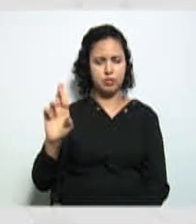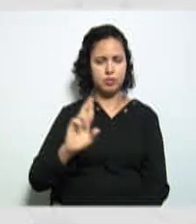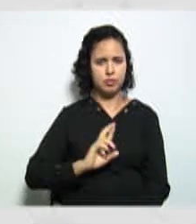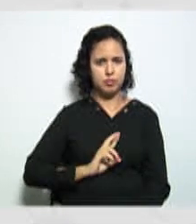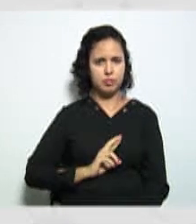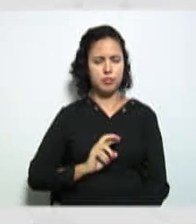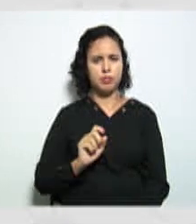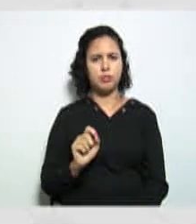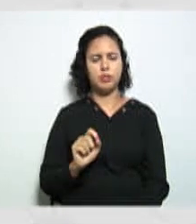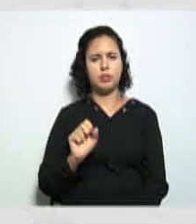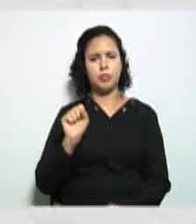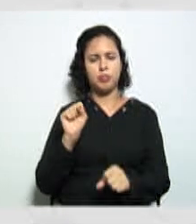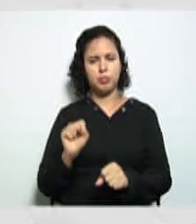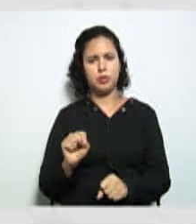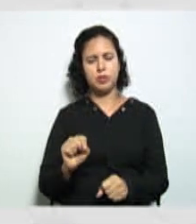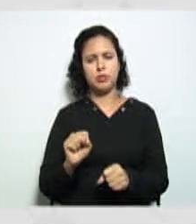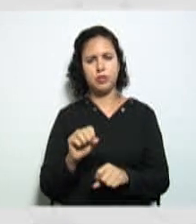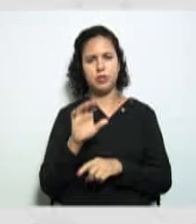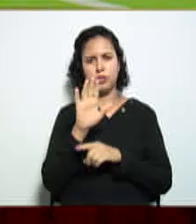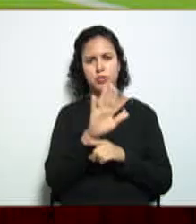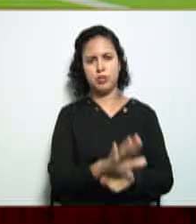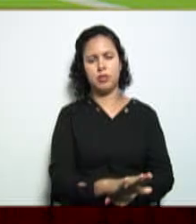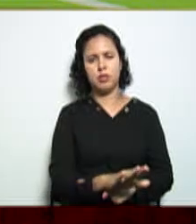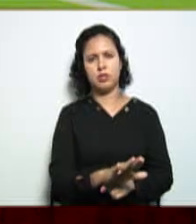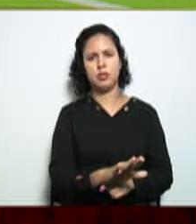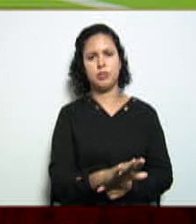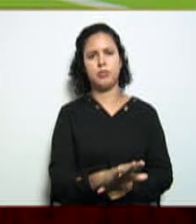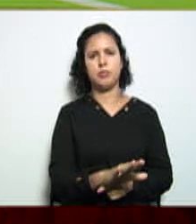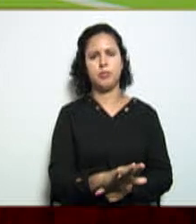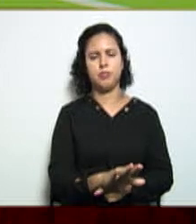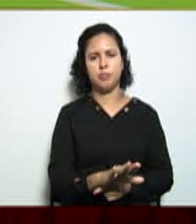Ela falou que pode ajudar.